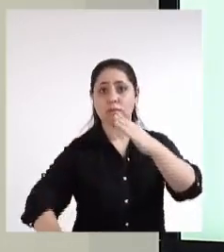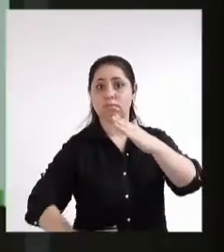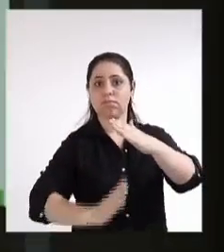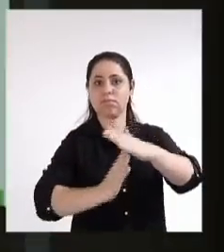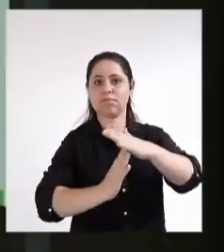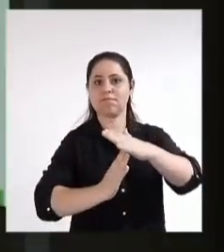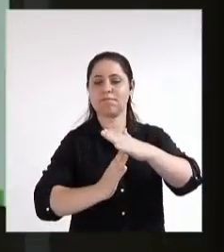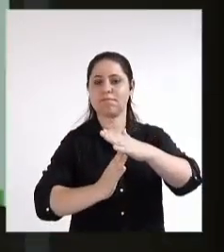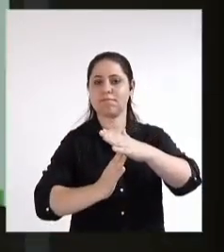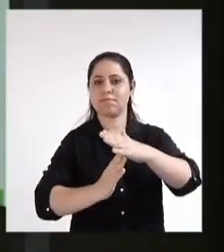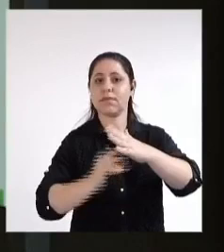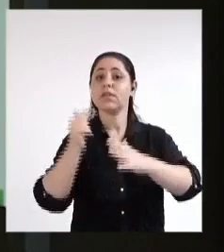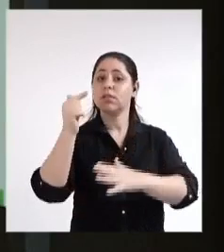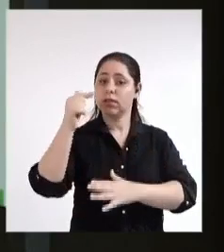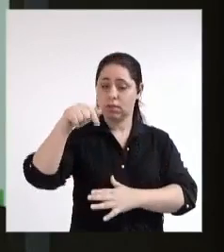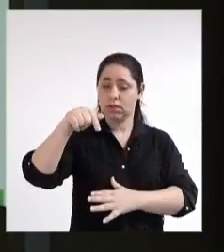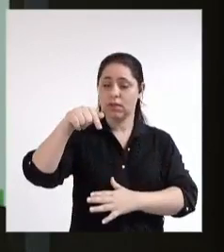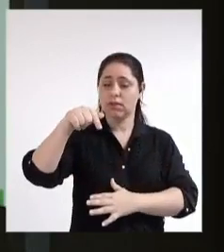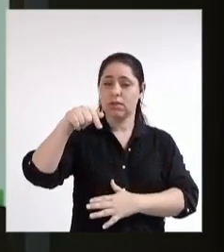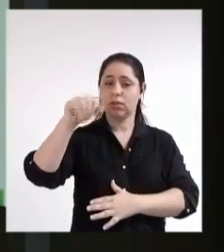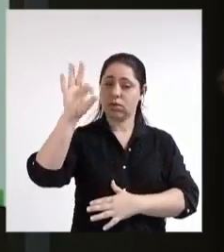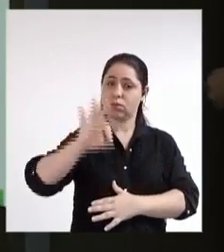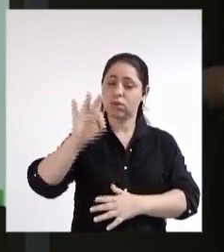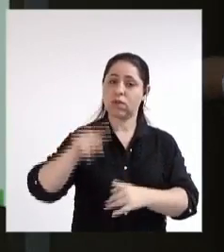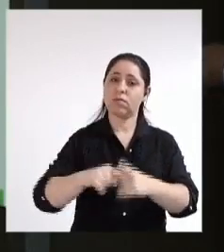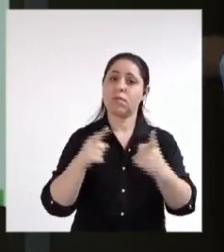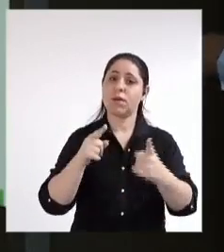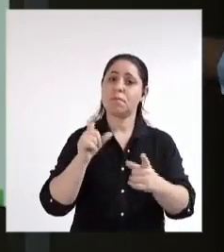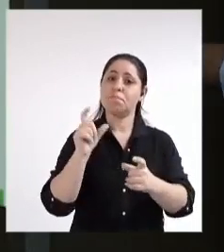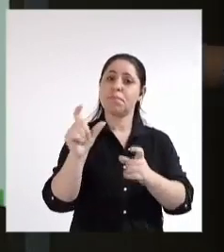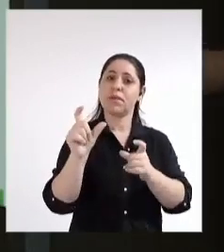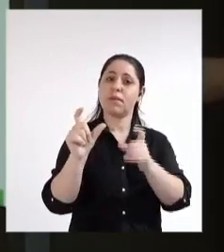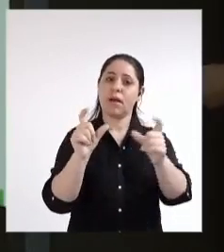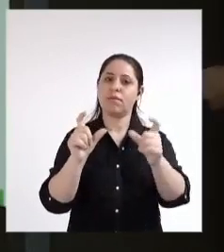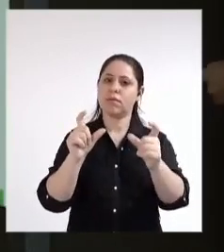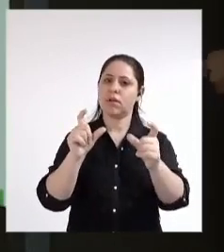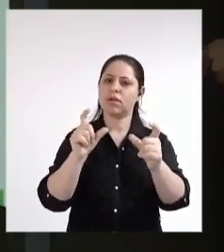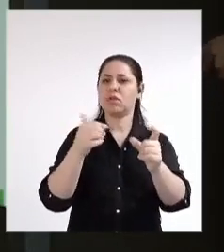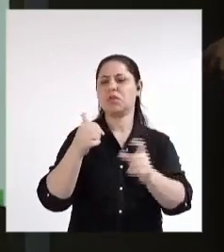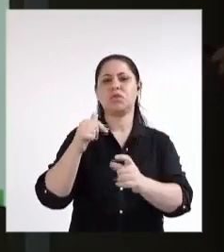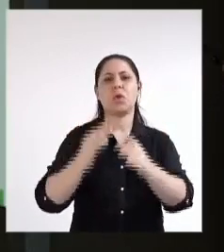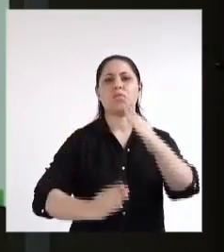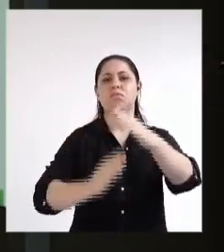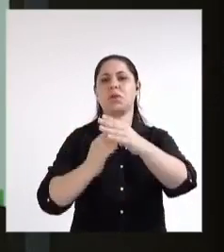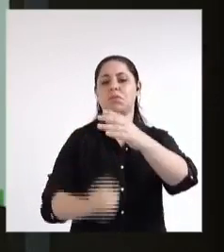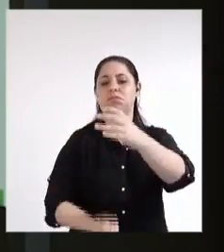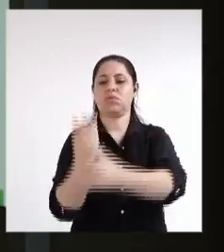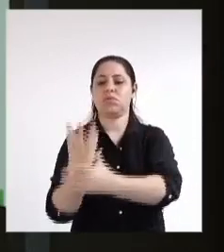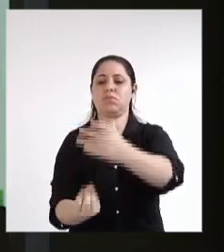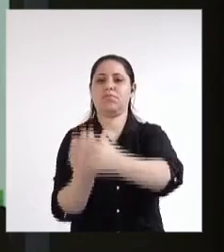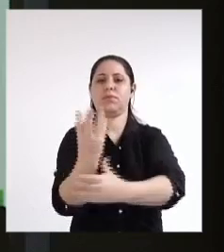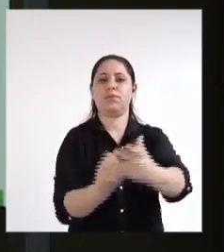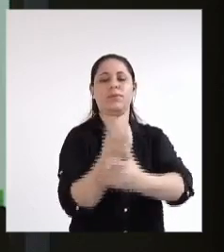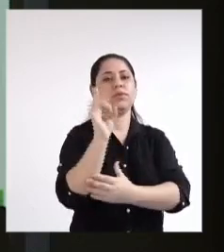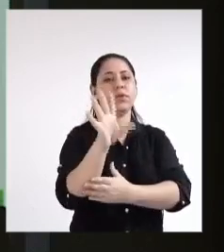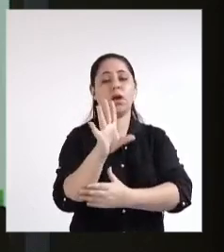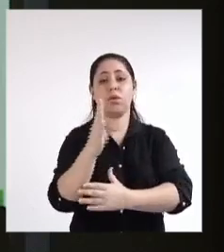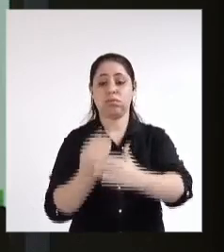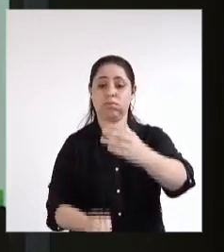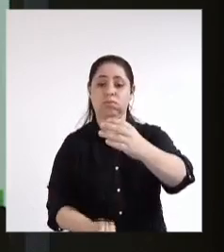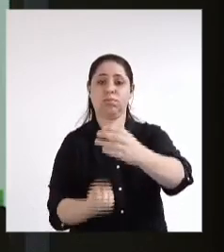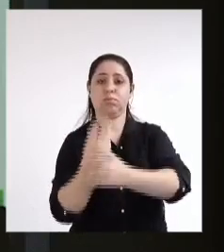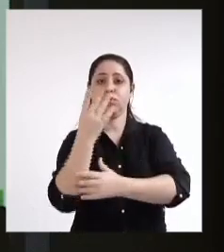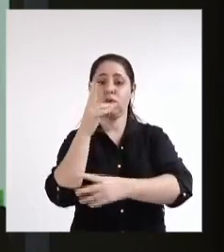é isso 17% mas ali uma palavrinha de maneira efetiva também não é só sair criando é